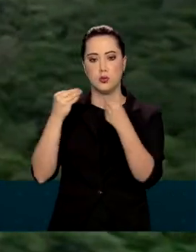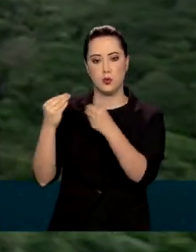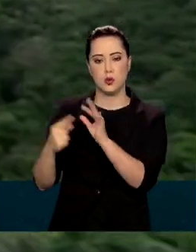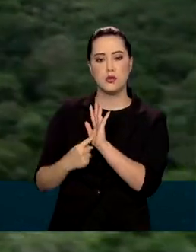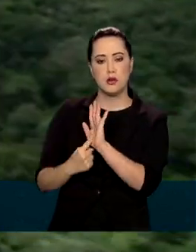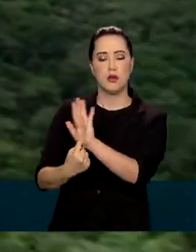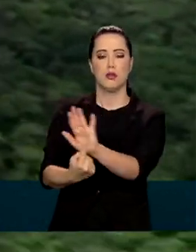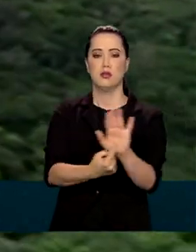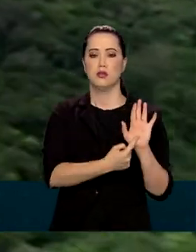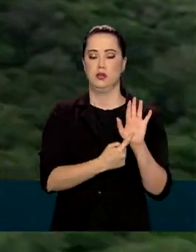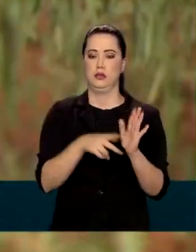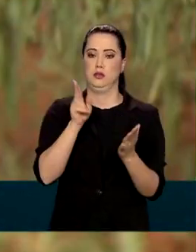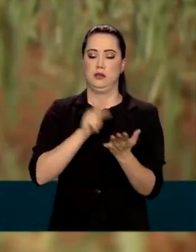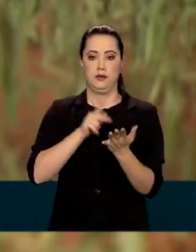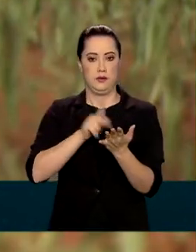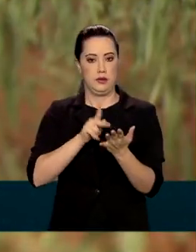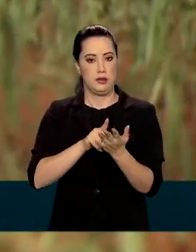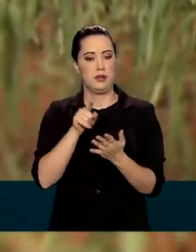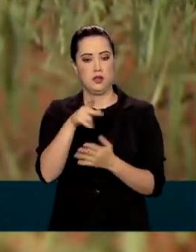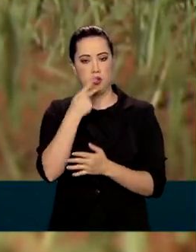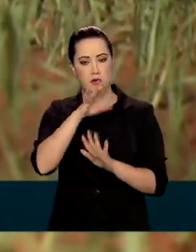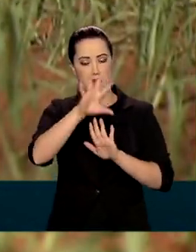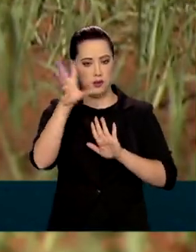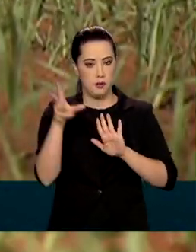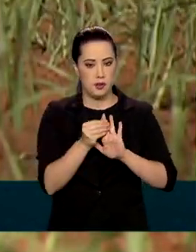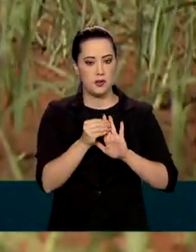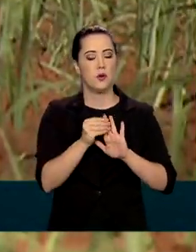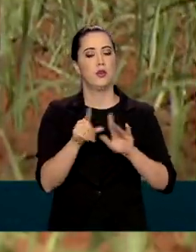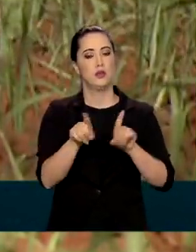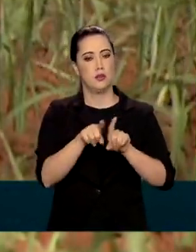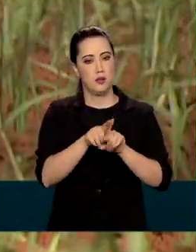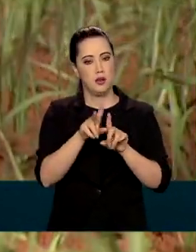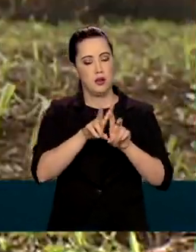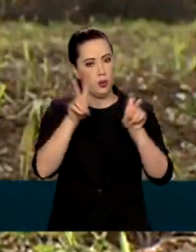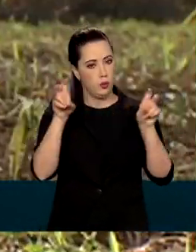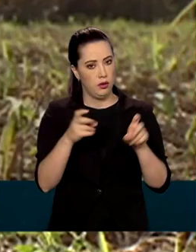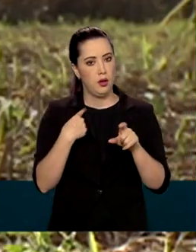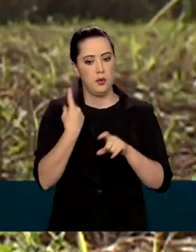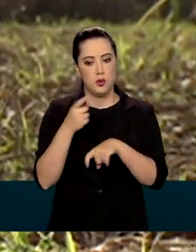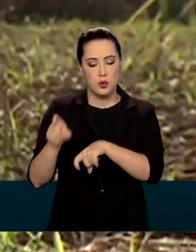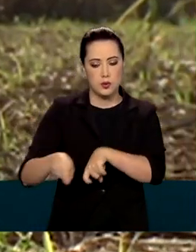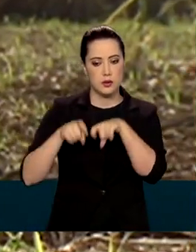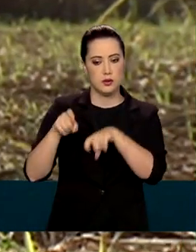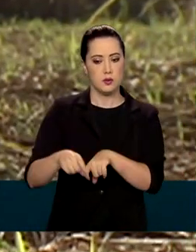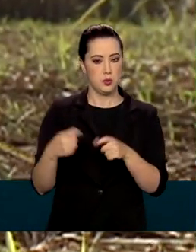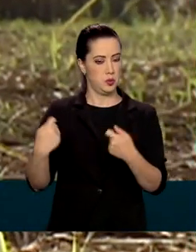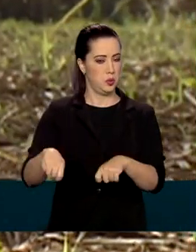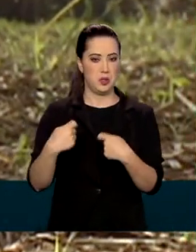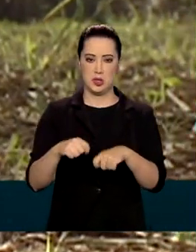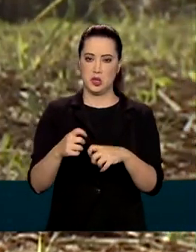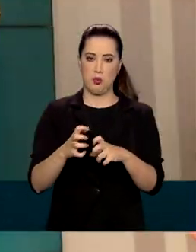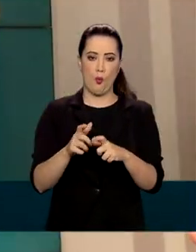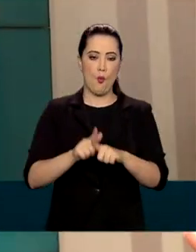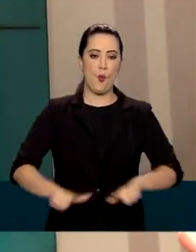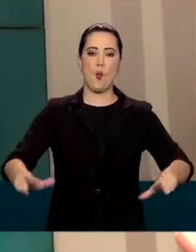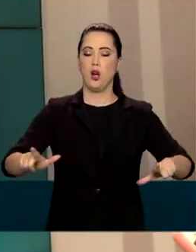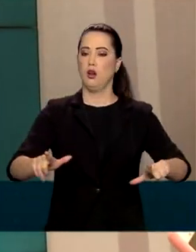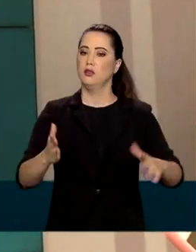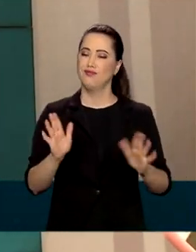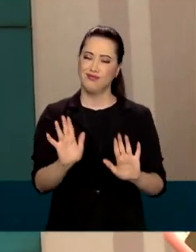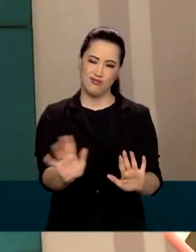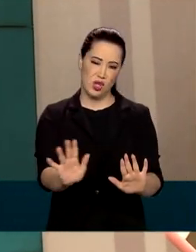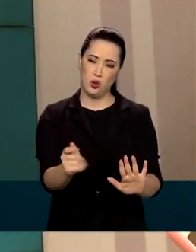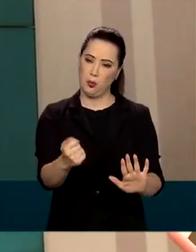verdade em relação a Amazônia que o nosso agronegócio ele não precisa do desmatamento ilegal